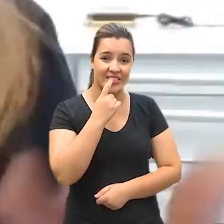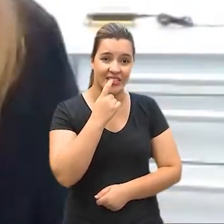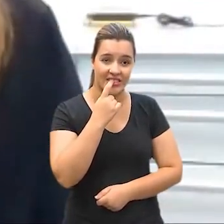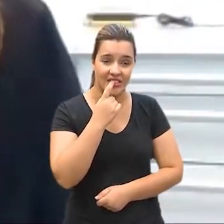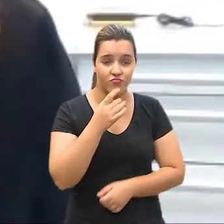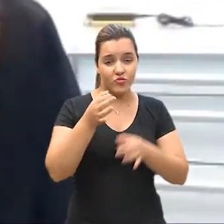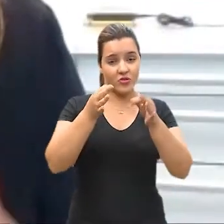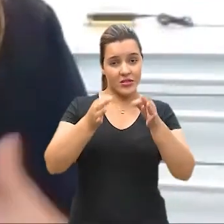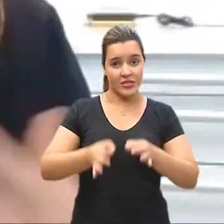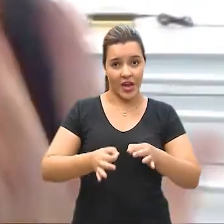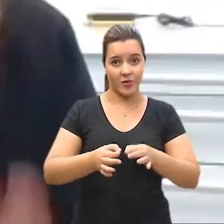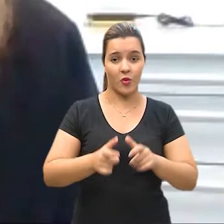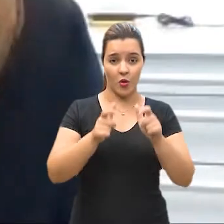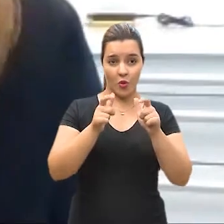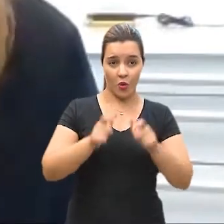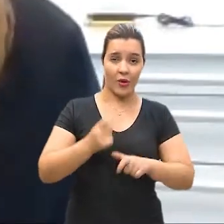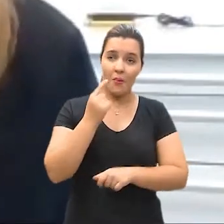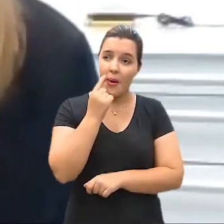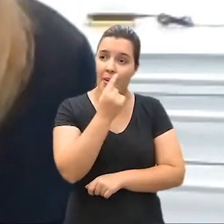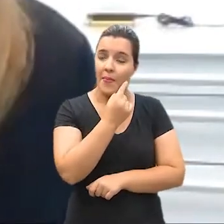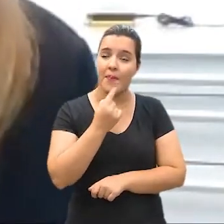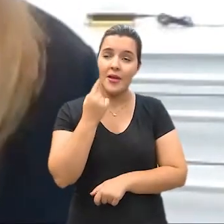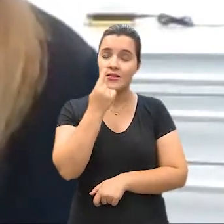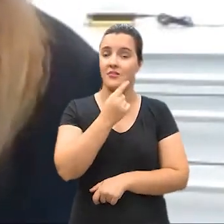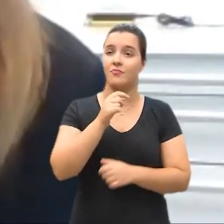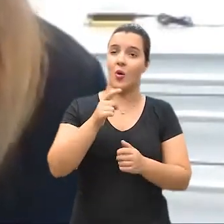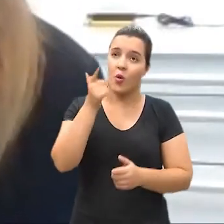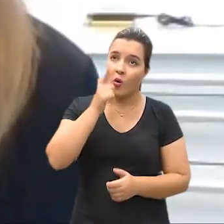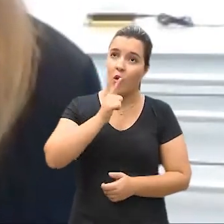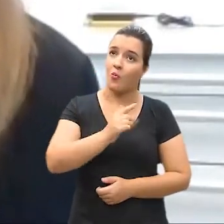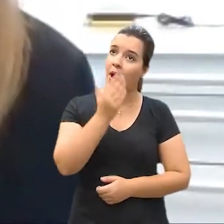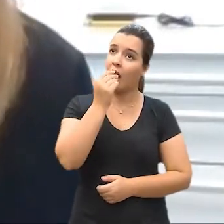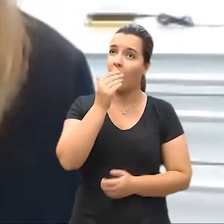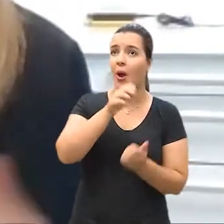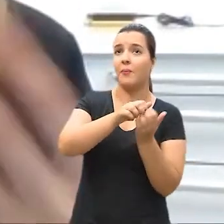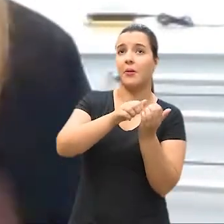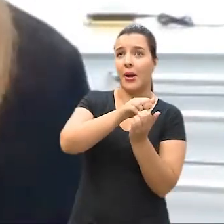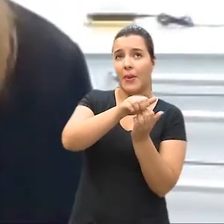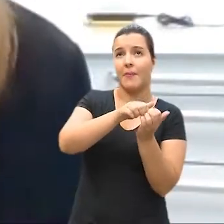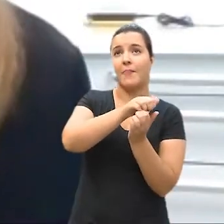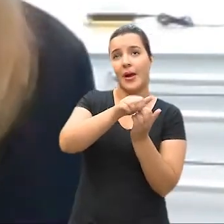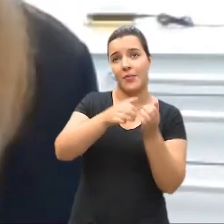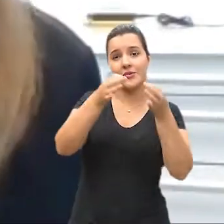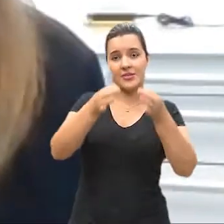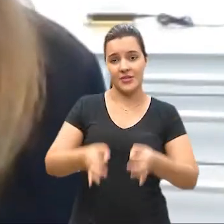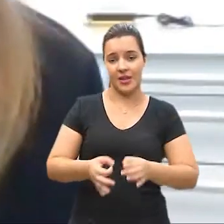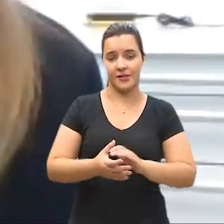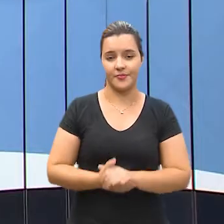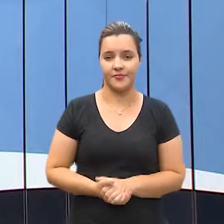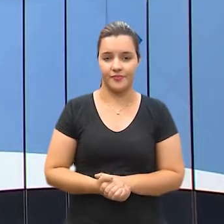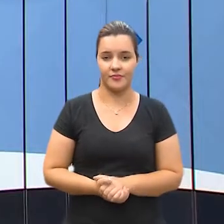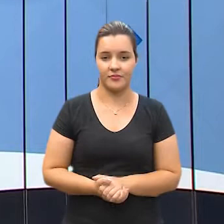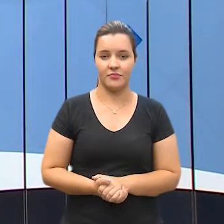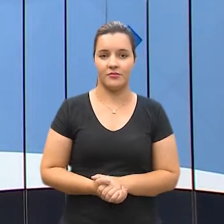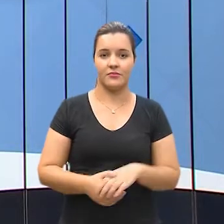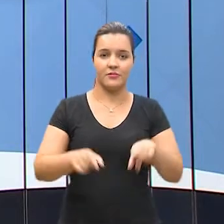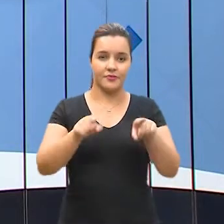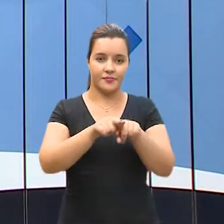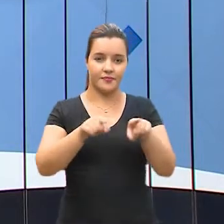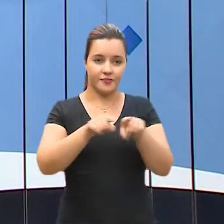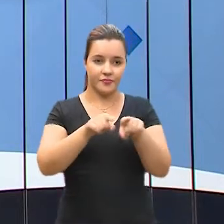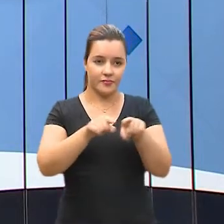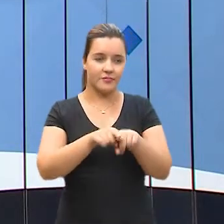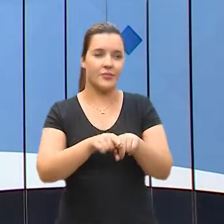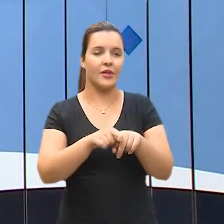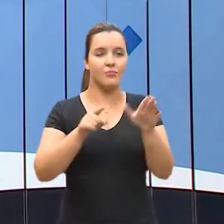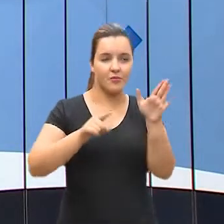bem posicionados, posicionados corretamente, para que você consiga ter uma mastigação eficaz. Agora, doutora, vamos falar um pouquinho ainda